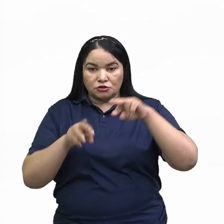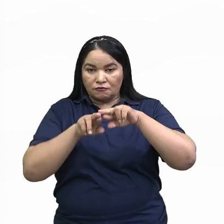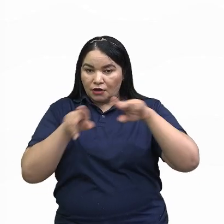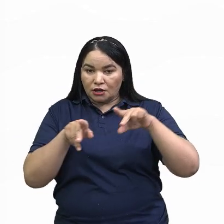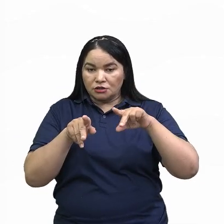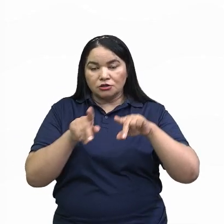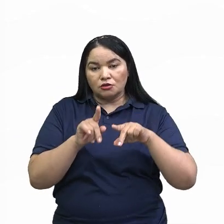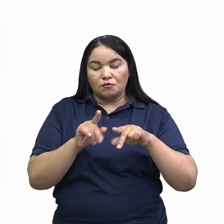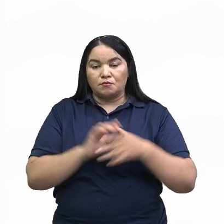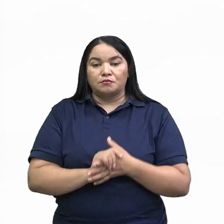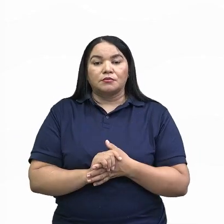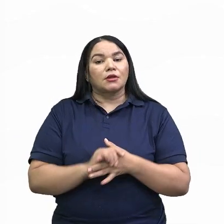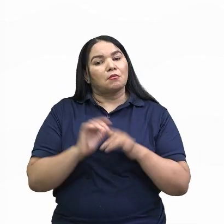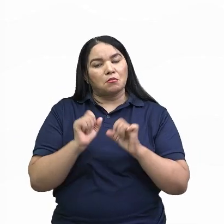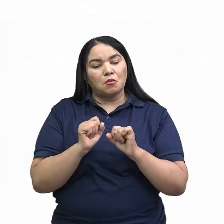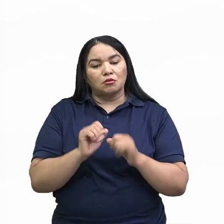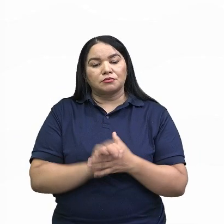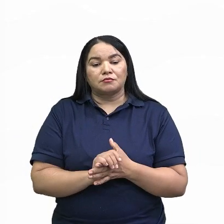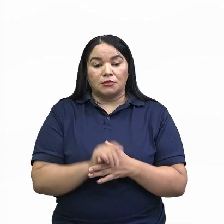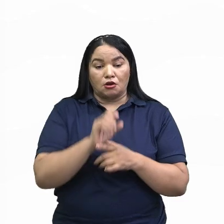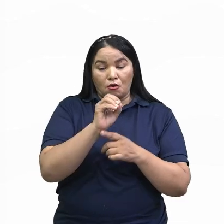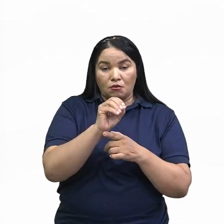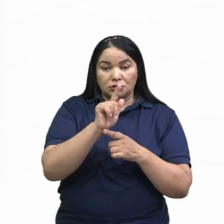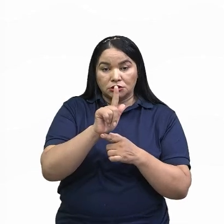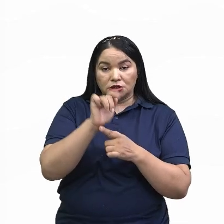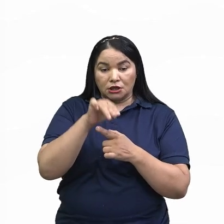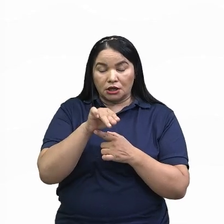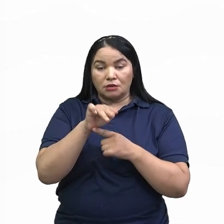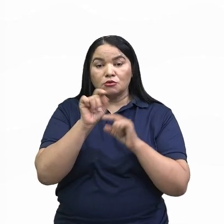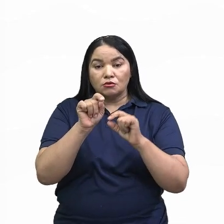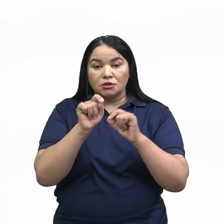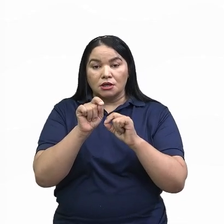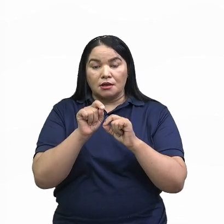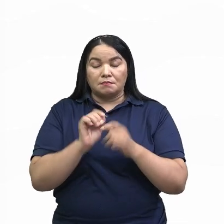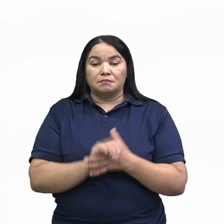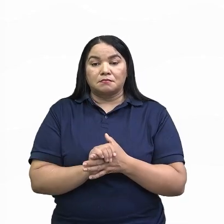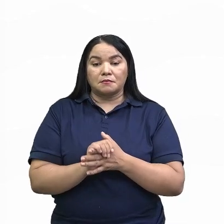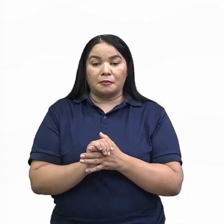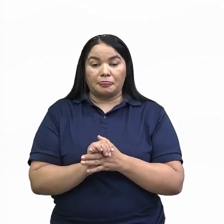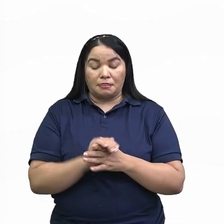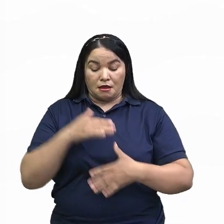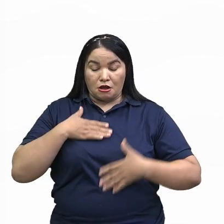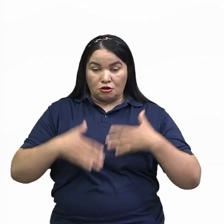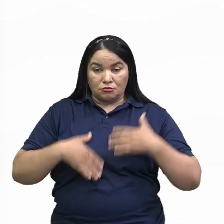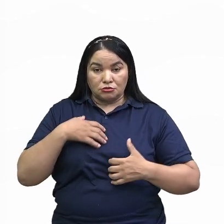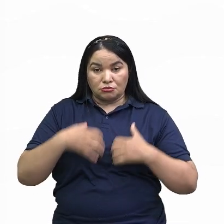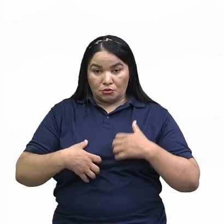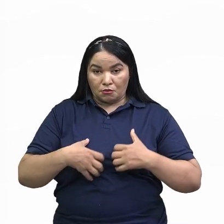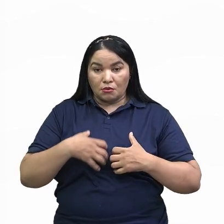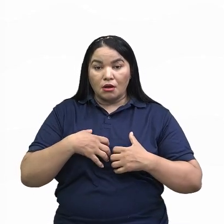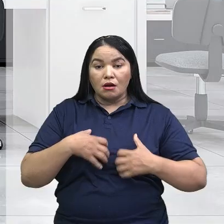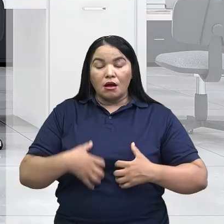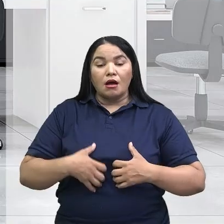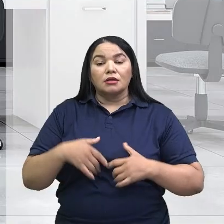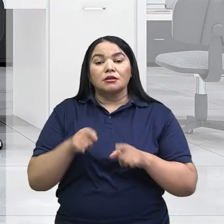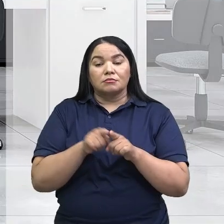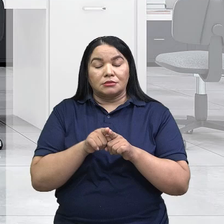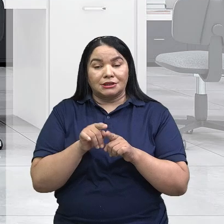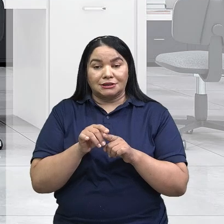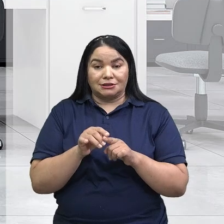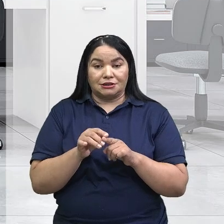quando a gente fala aí dos OGMs, de organismos geneticamente modificados, a gente tem técnicas ali da engenharia genética